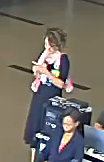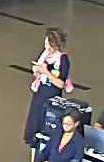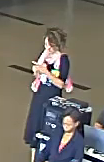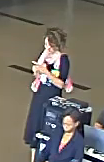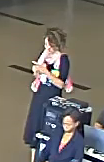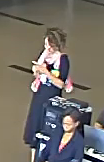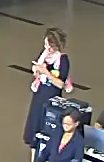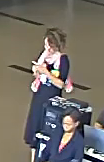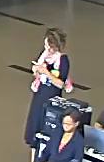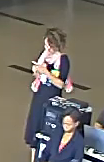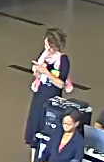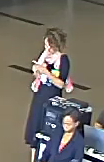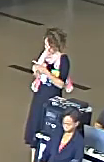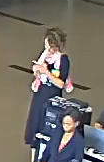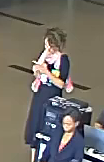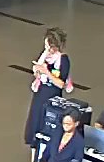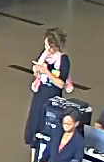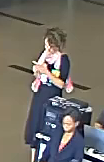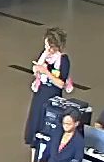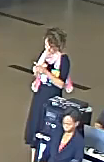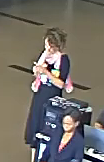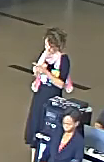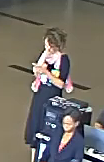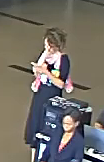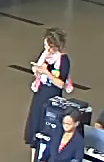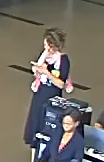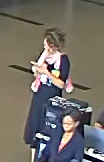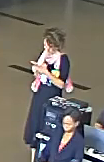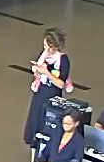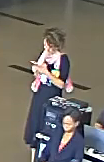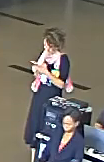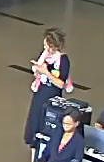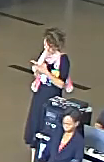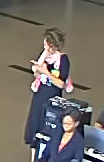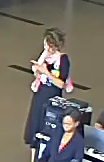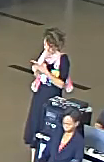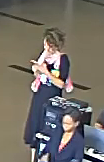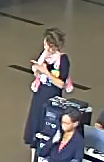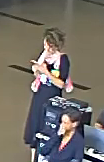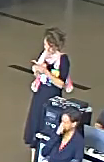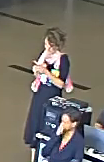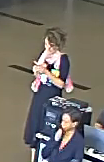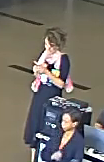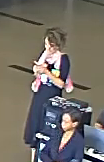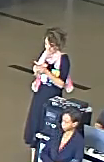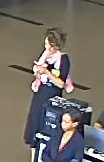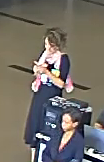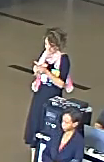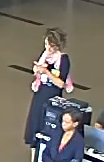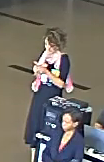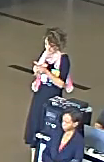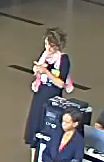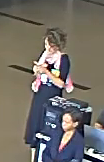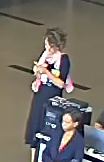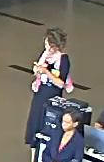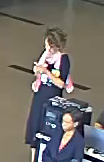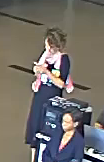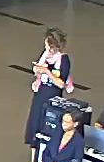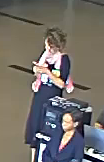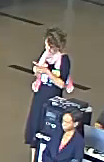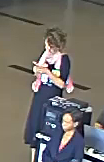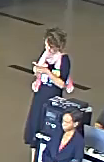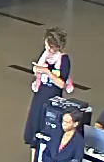Dr ele fiscalize periodicamente as concessões para que seja garantido os direitos da pessoa com